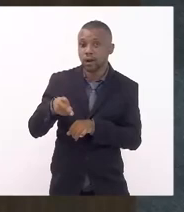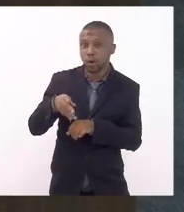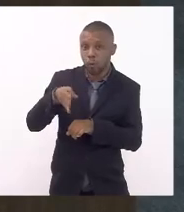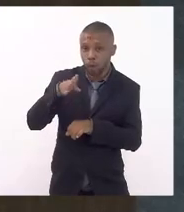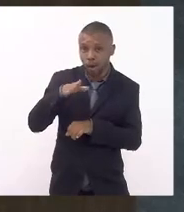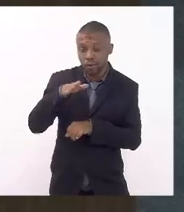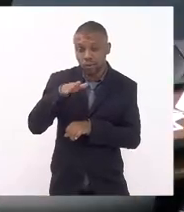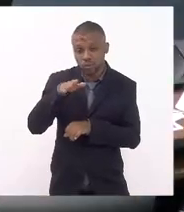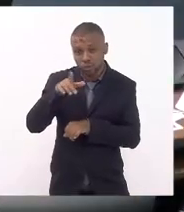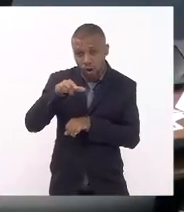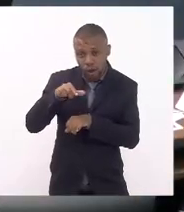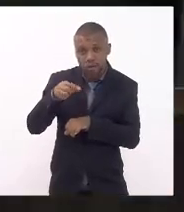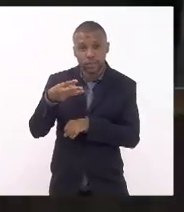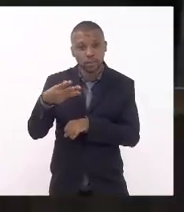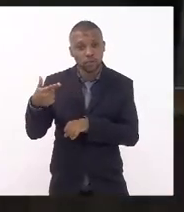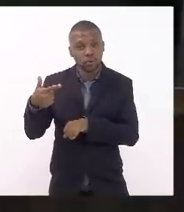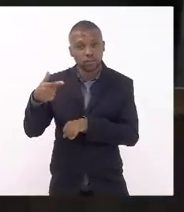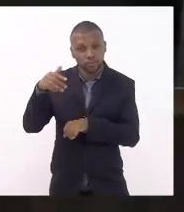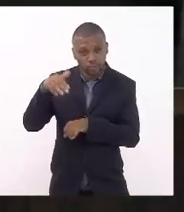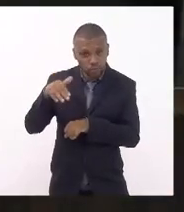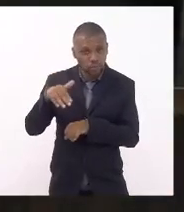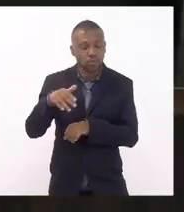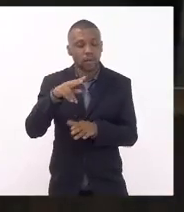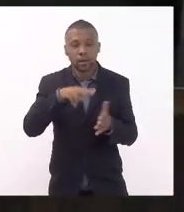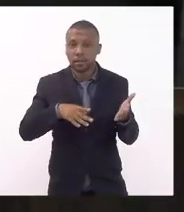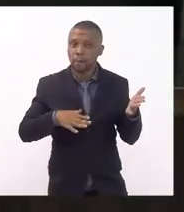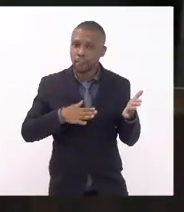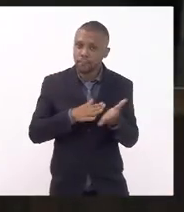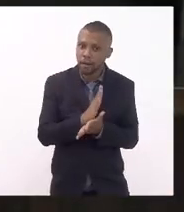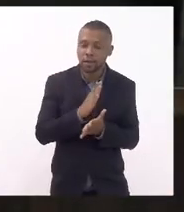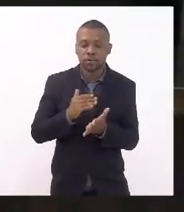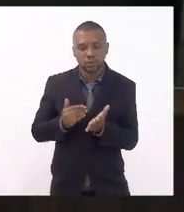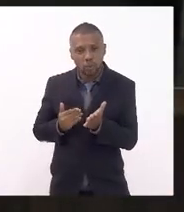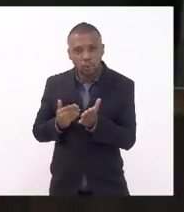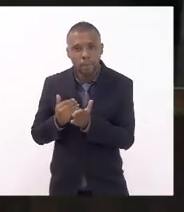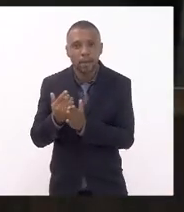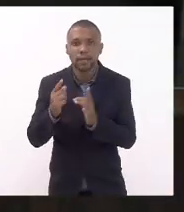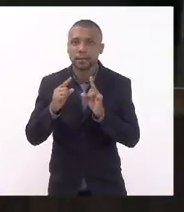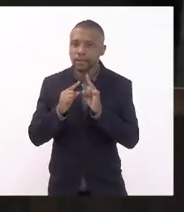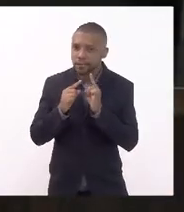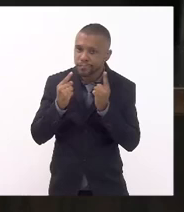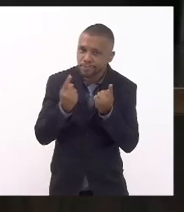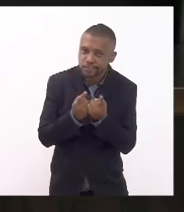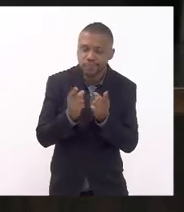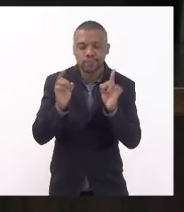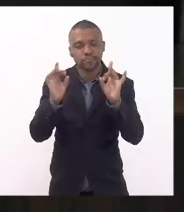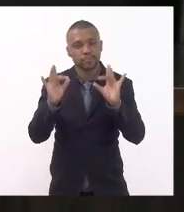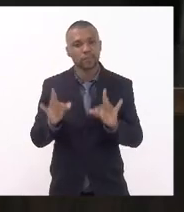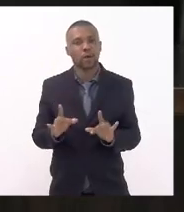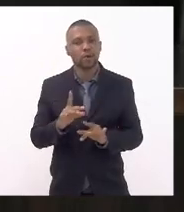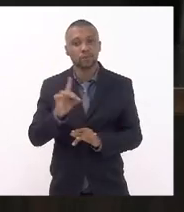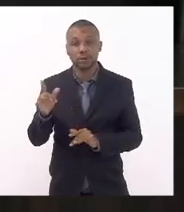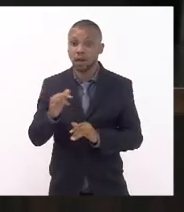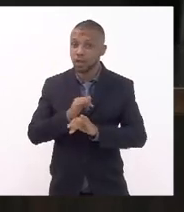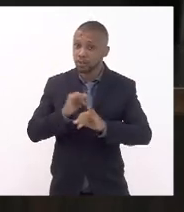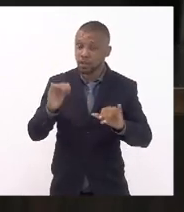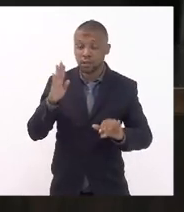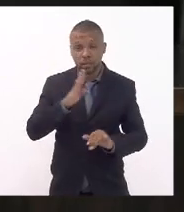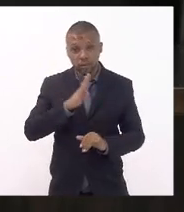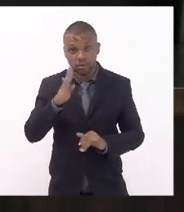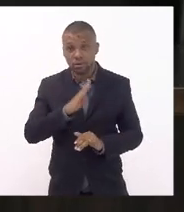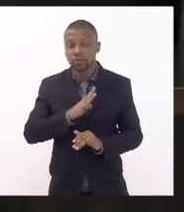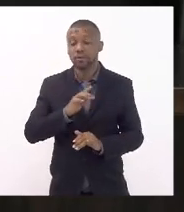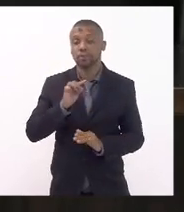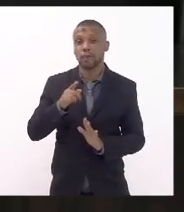e 32 minutos. Lida e aprovada a ata, passa-se a ordem da primeira sessão extraordinária do dia. Anuncio, em regime de